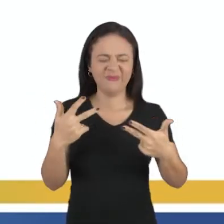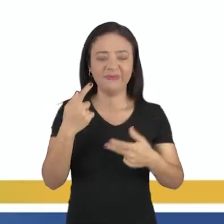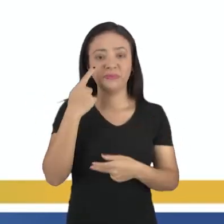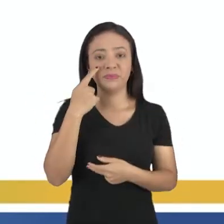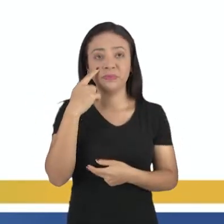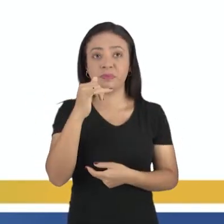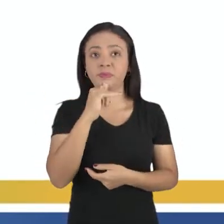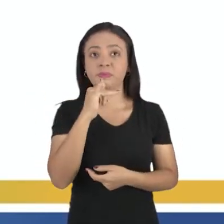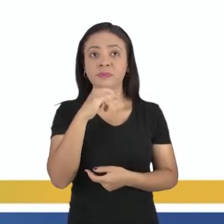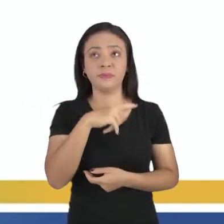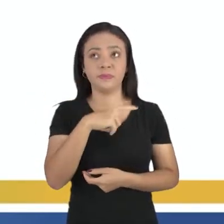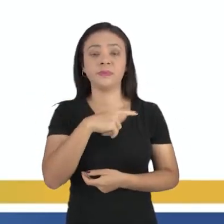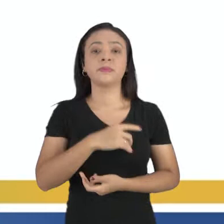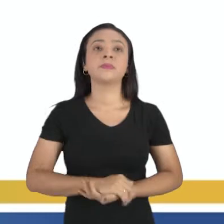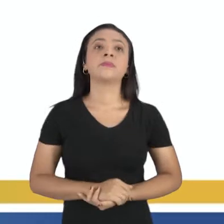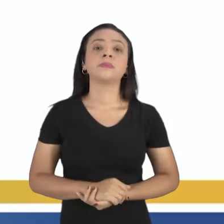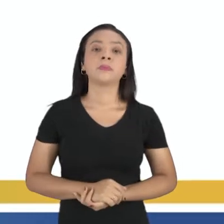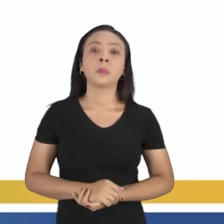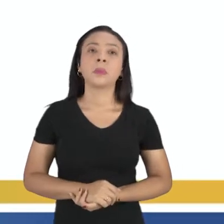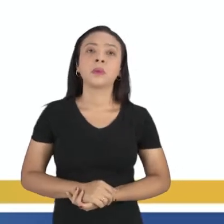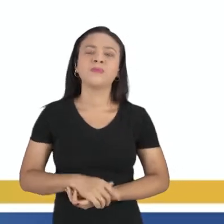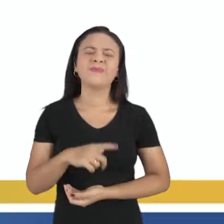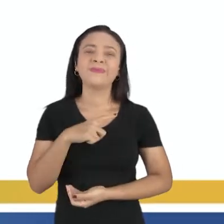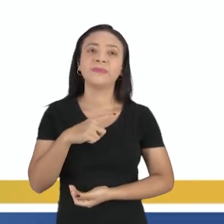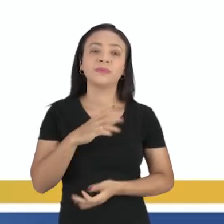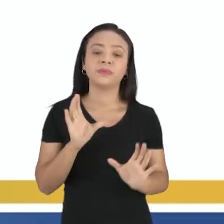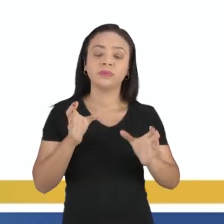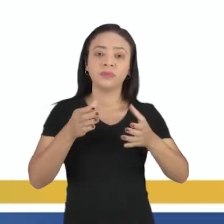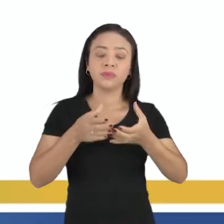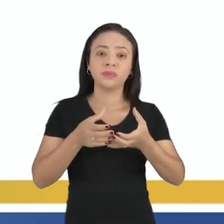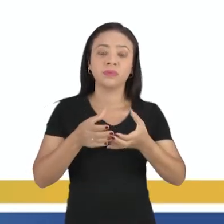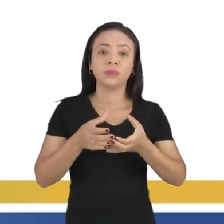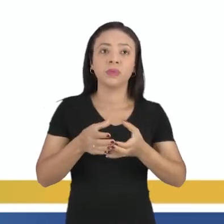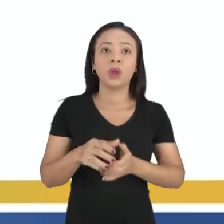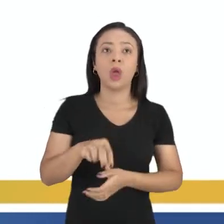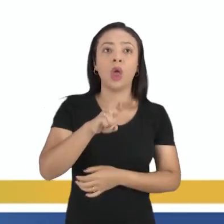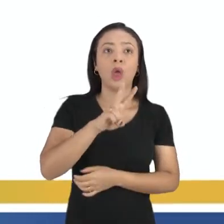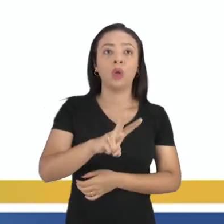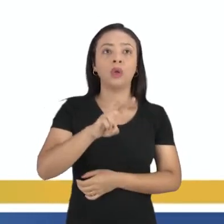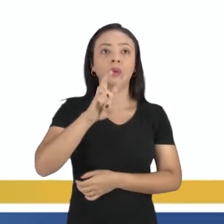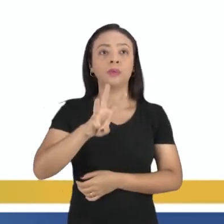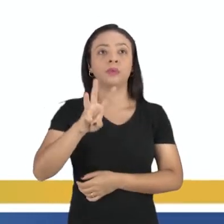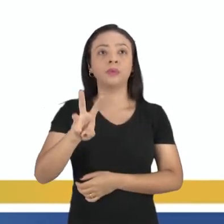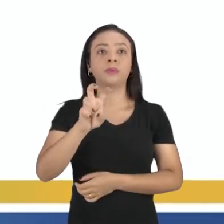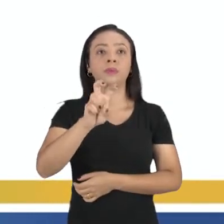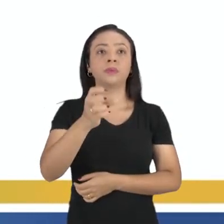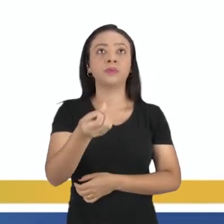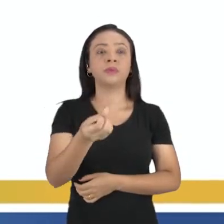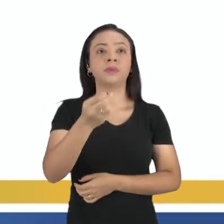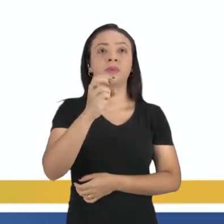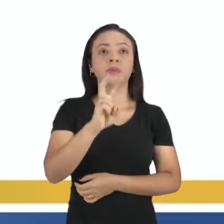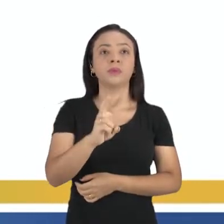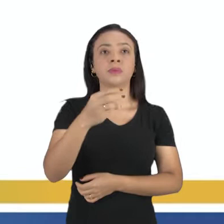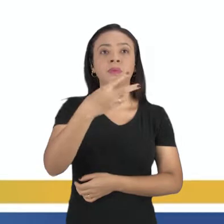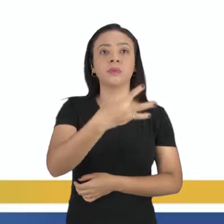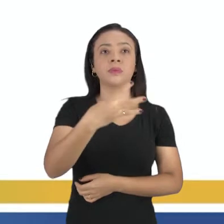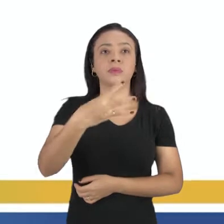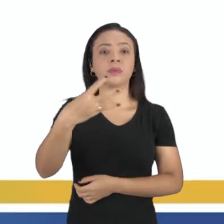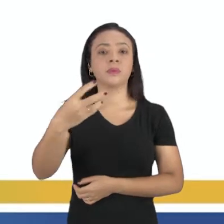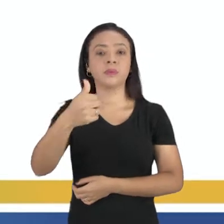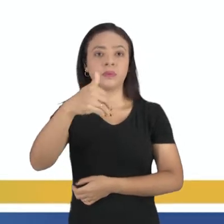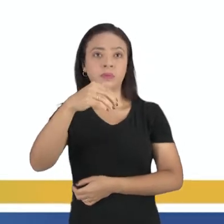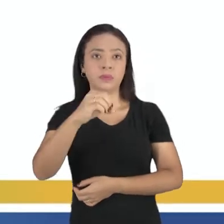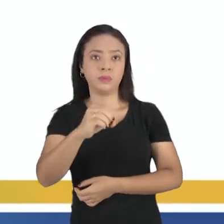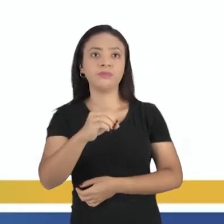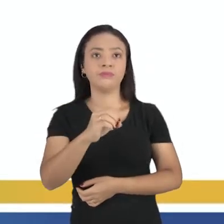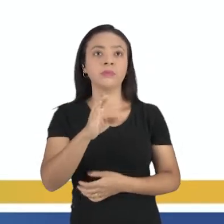aí o exemplo que aparece aí na sua tela, nós temos aí o conjunto 2, 3, 3, 5, 6, 2, 3, 3, 3,